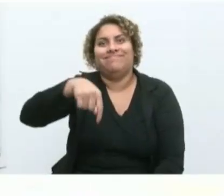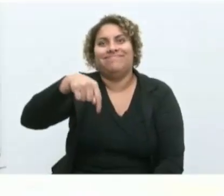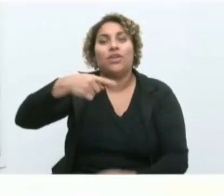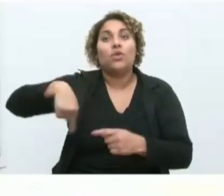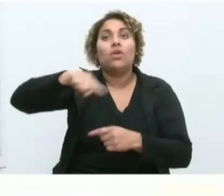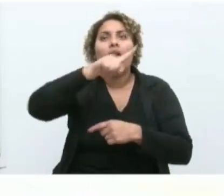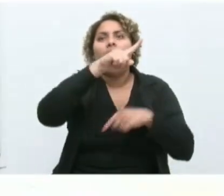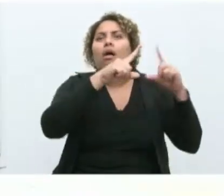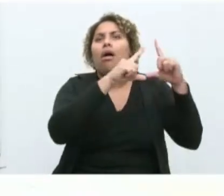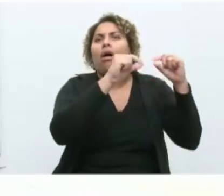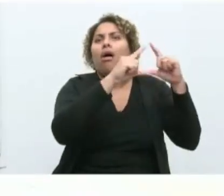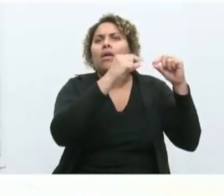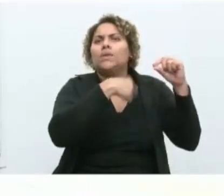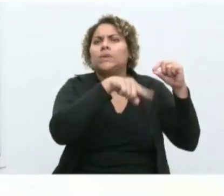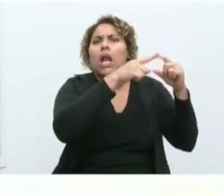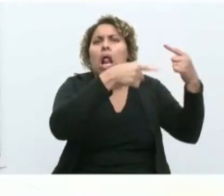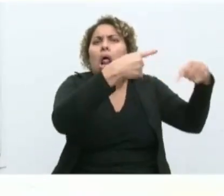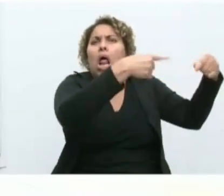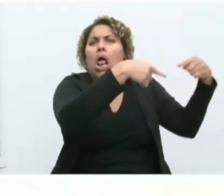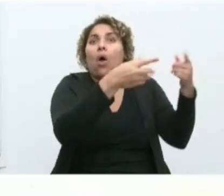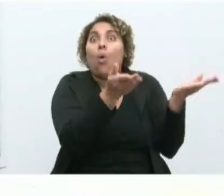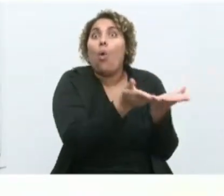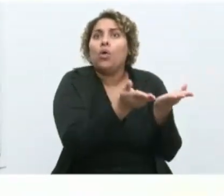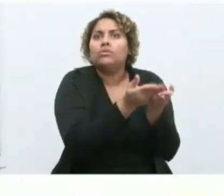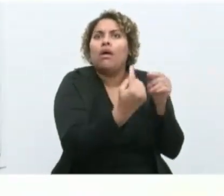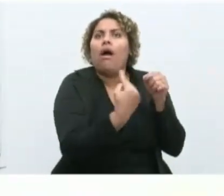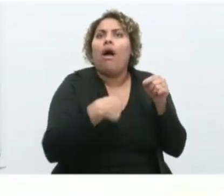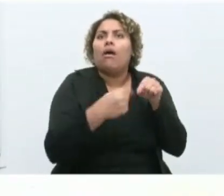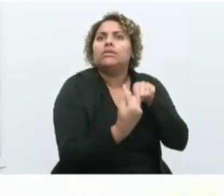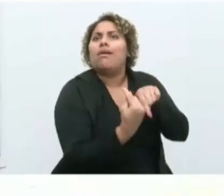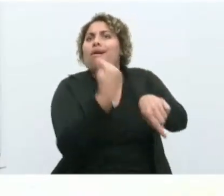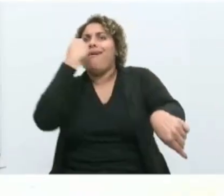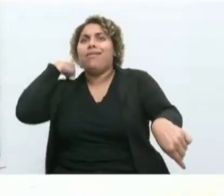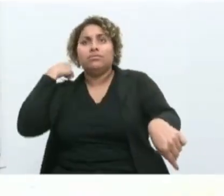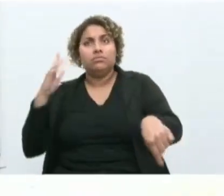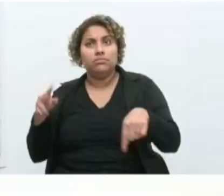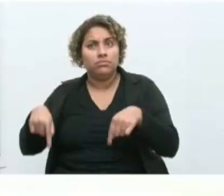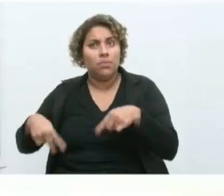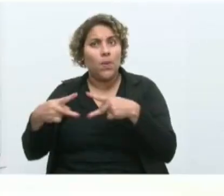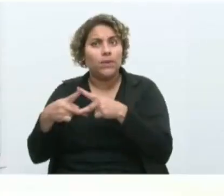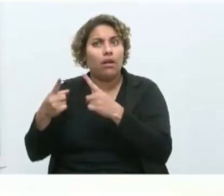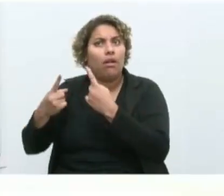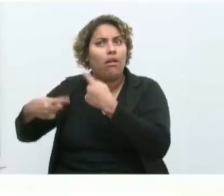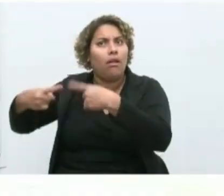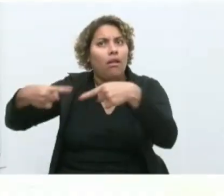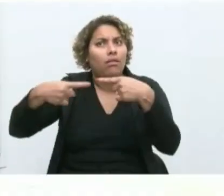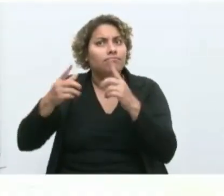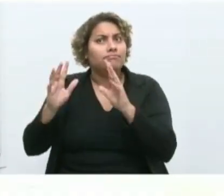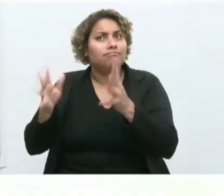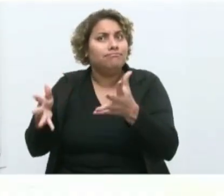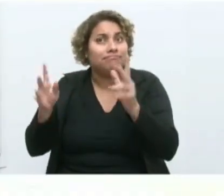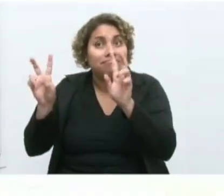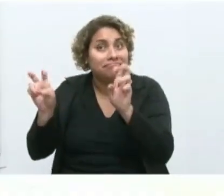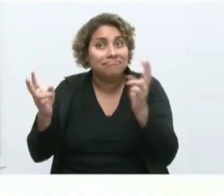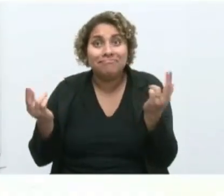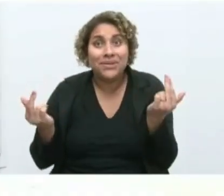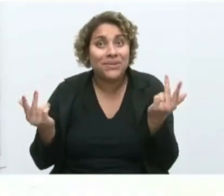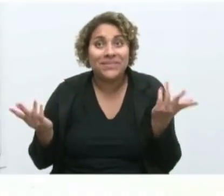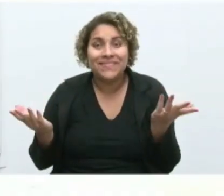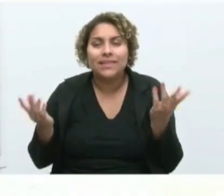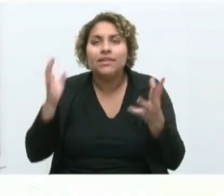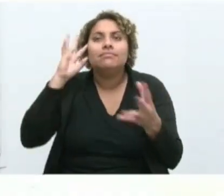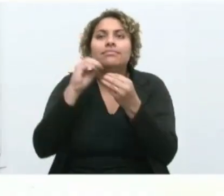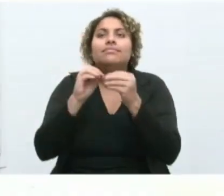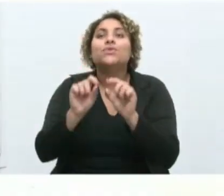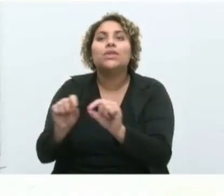mais de um ano aqui. E já entregamos relatório e já temos o nosso diagnóstico da cidade. Sinal de que a Câmara trabalha